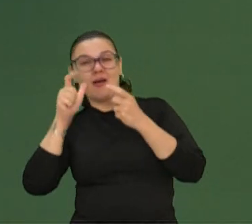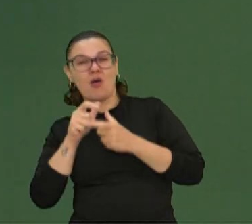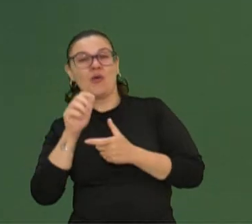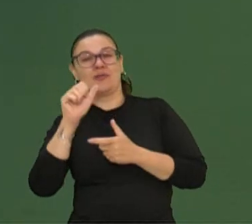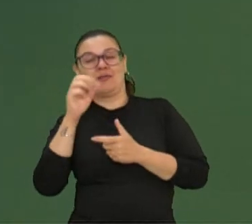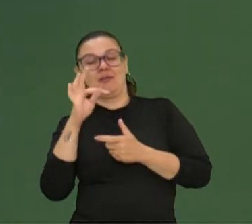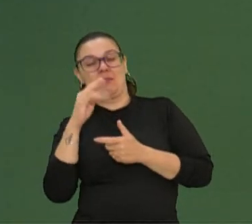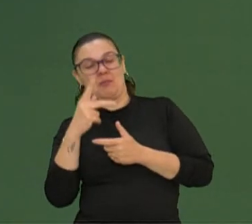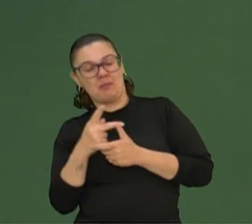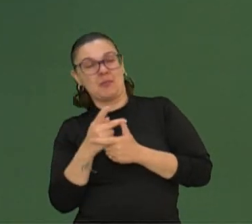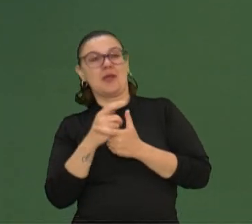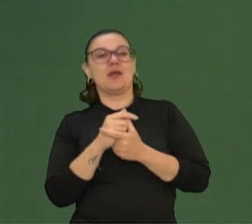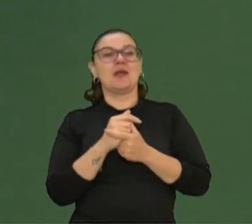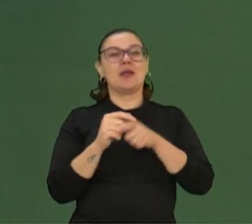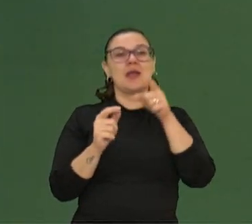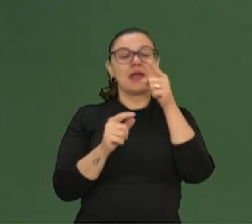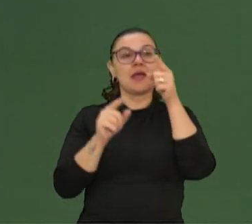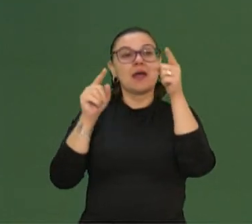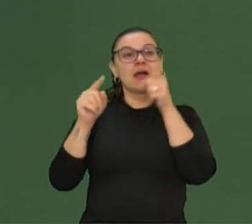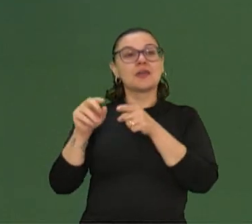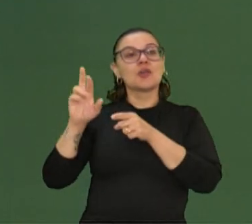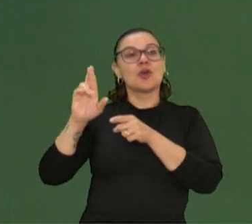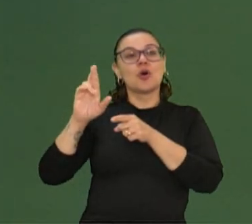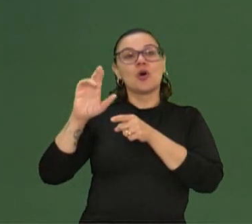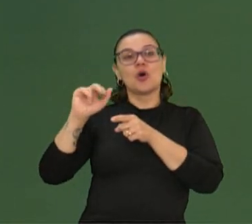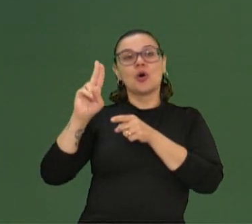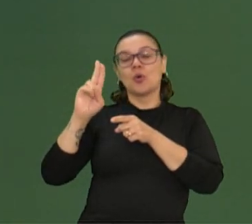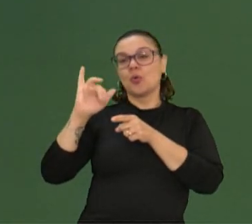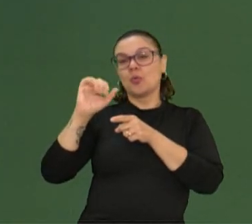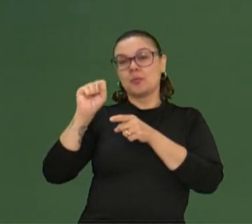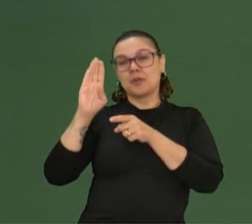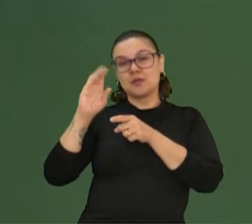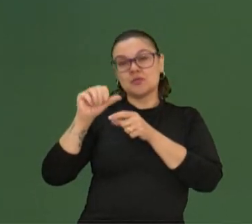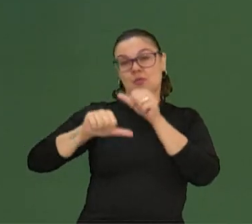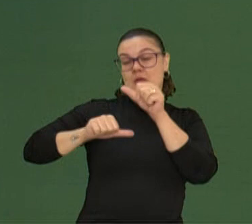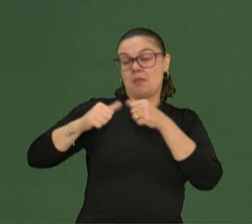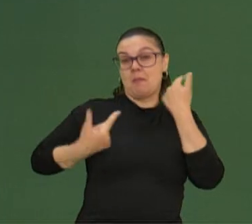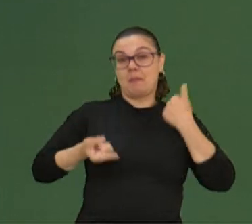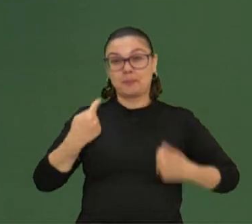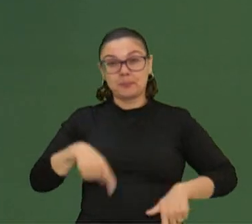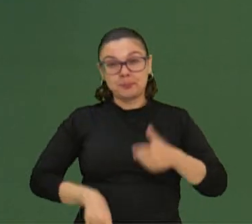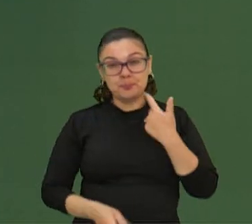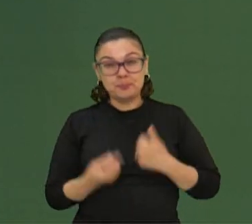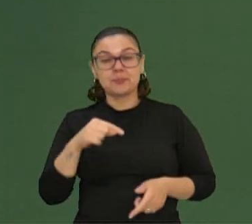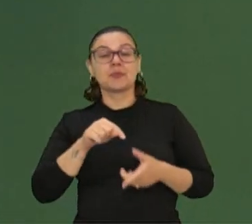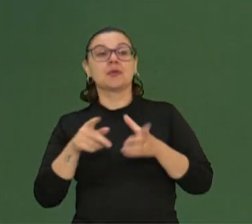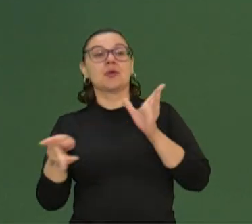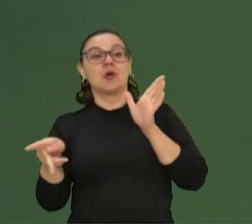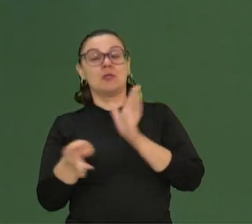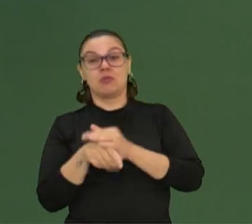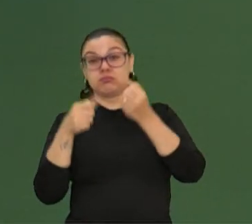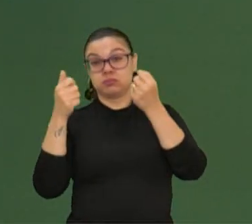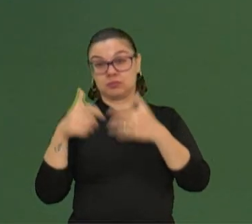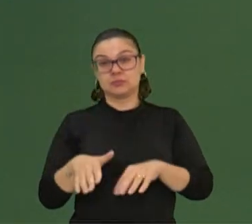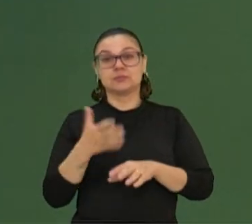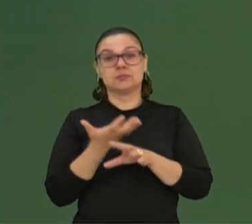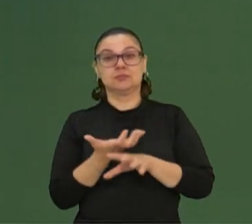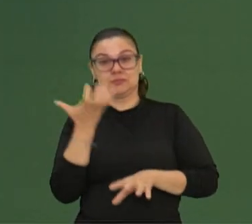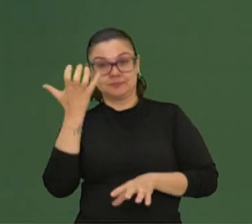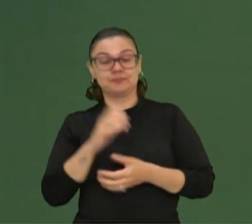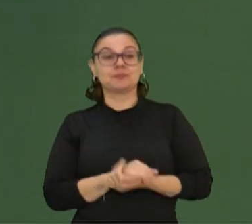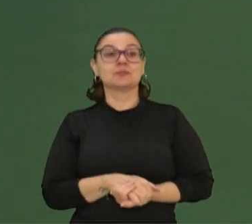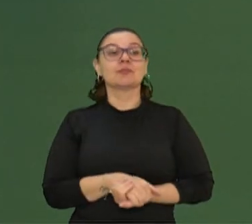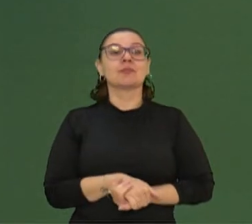entra, essa enzima Rubisco aqui é quem metaboliza o processo, ela é produzida em grandíssimas quantidades na planta, tá